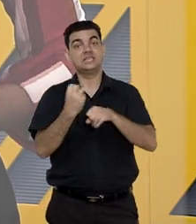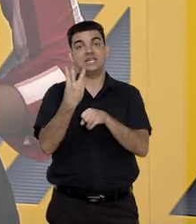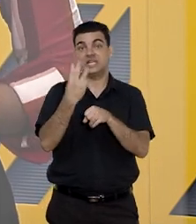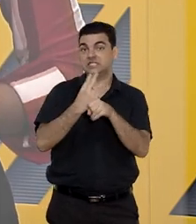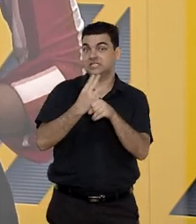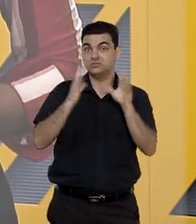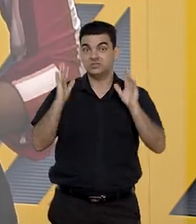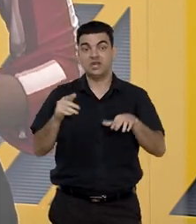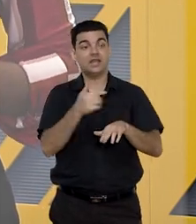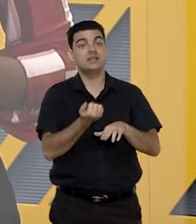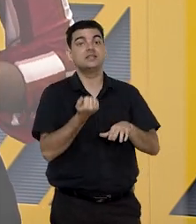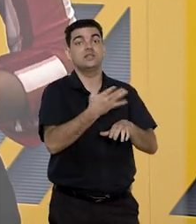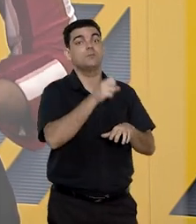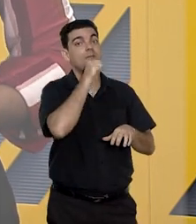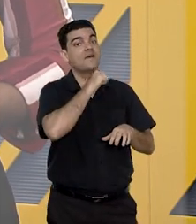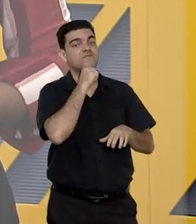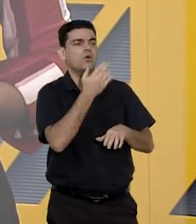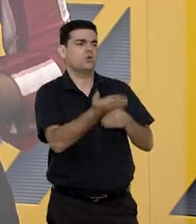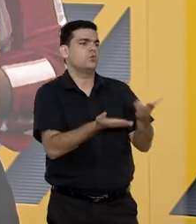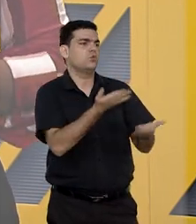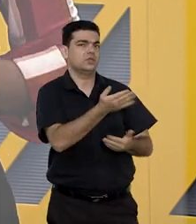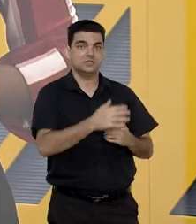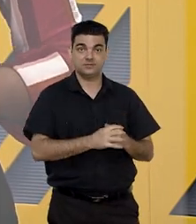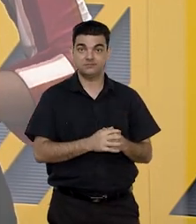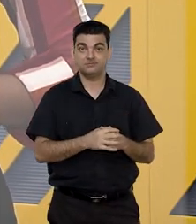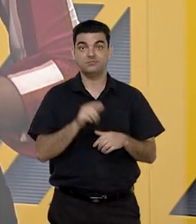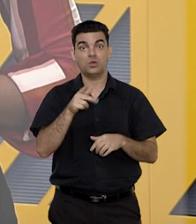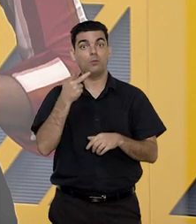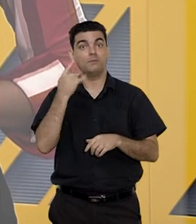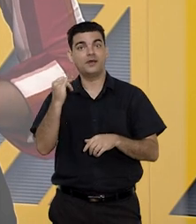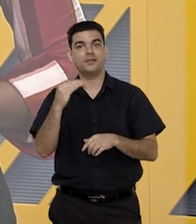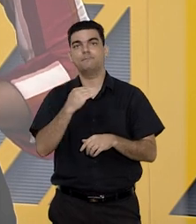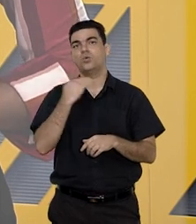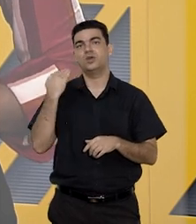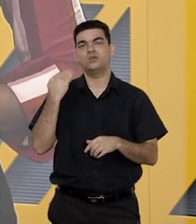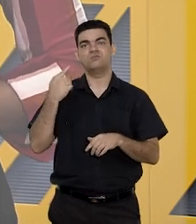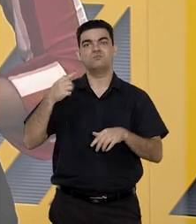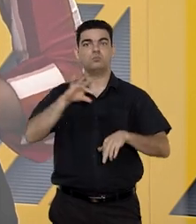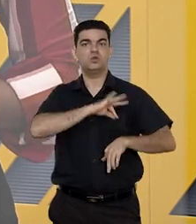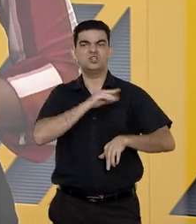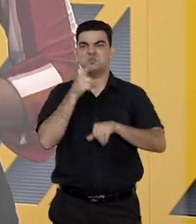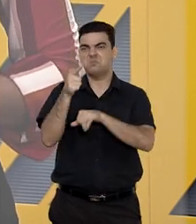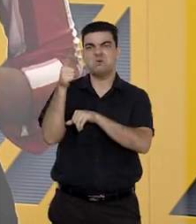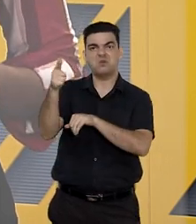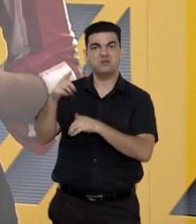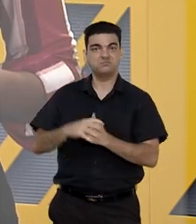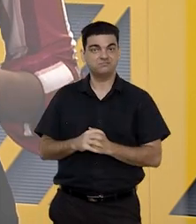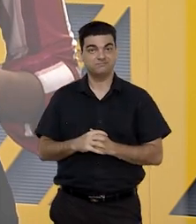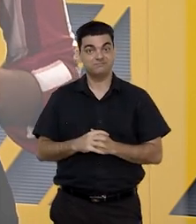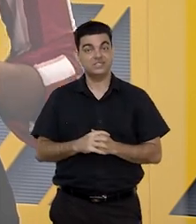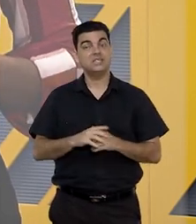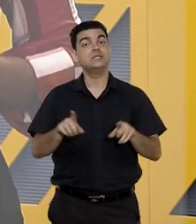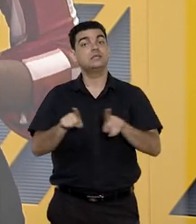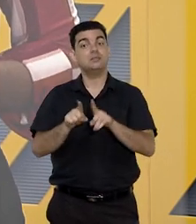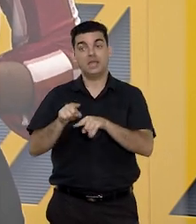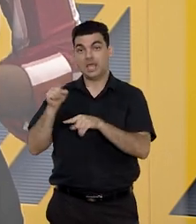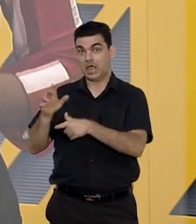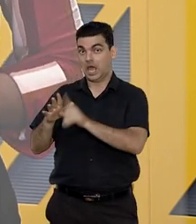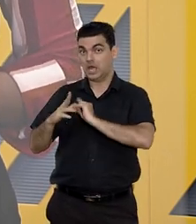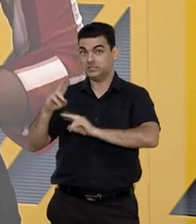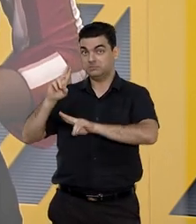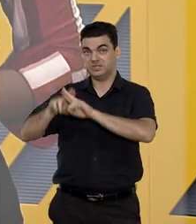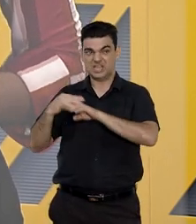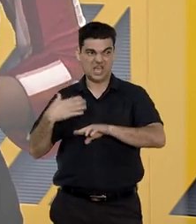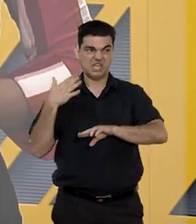entregou a criança para morar com a avó paterna após o pai ser morto numa perseguição policial. Além disso, antes de ser presa,